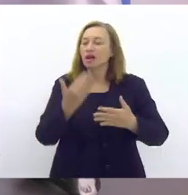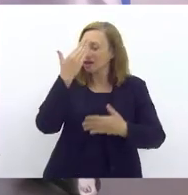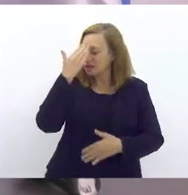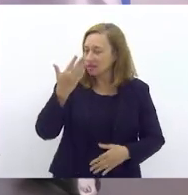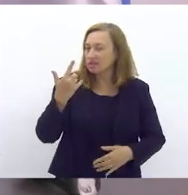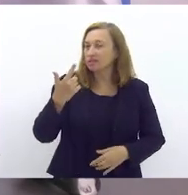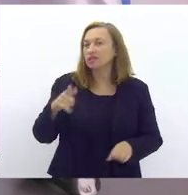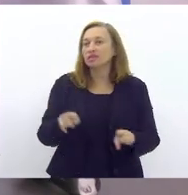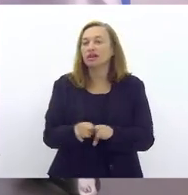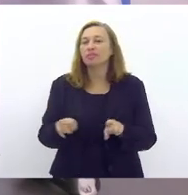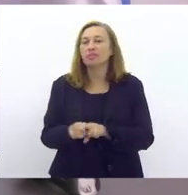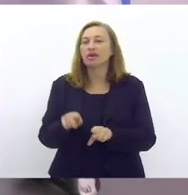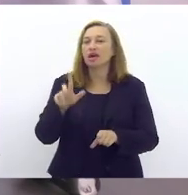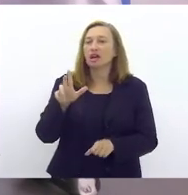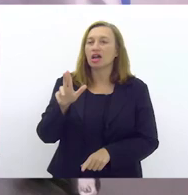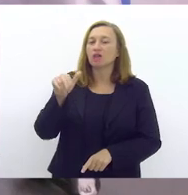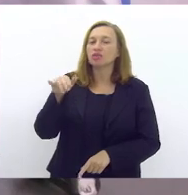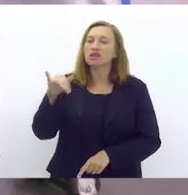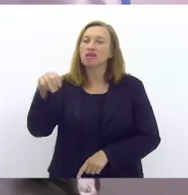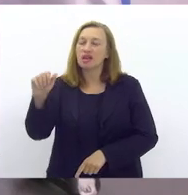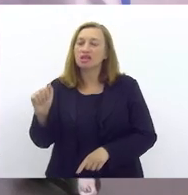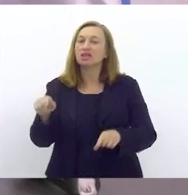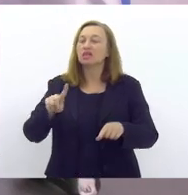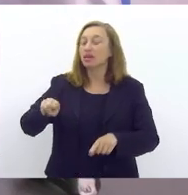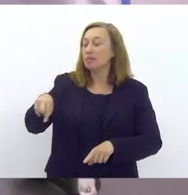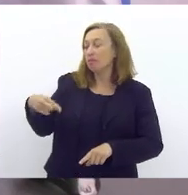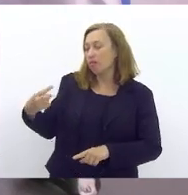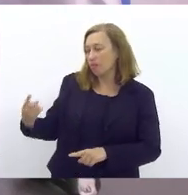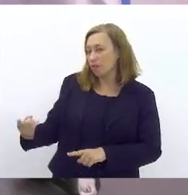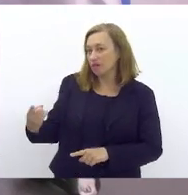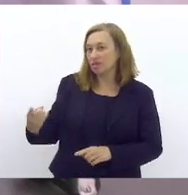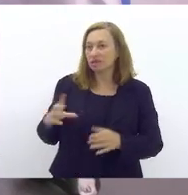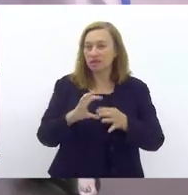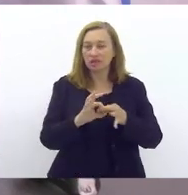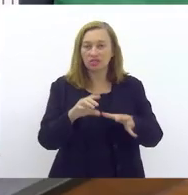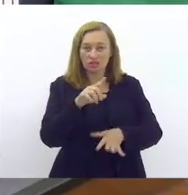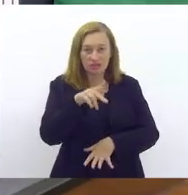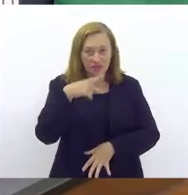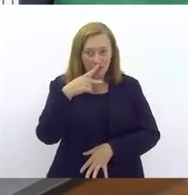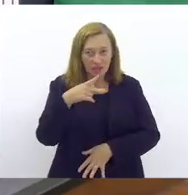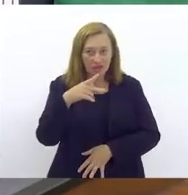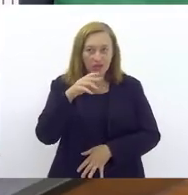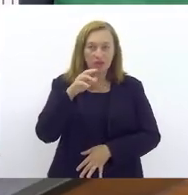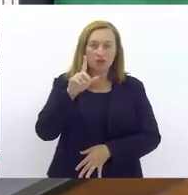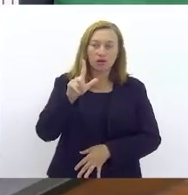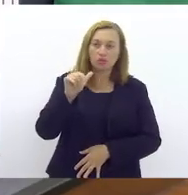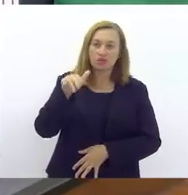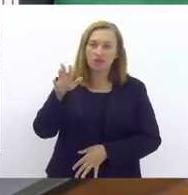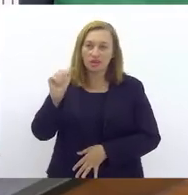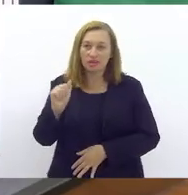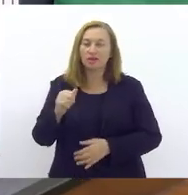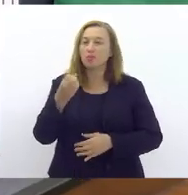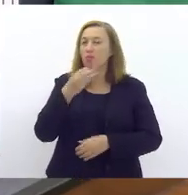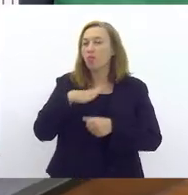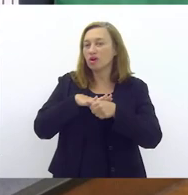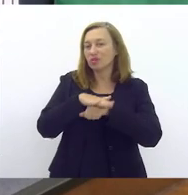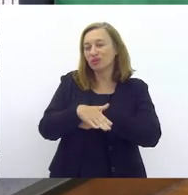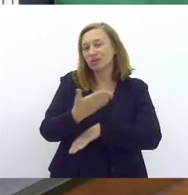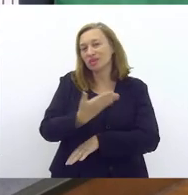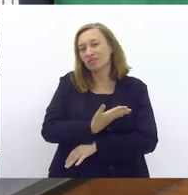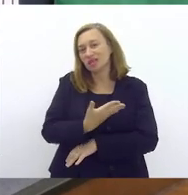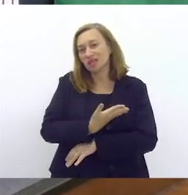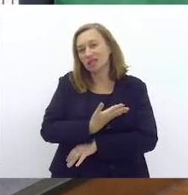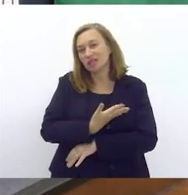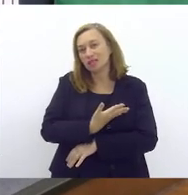a Luciana e depois a gente passa a palavra para você, Luciana. Então, boa noite, minhas amigas e